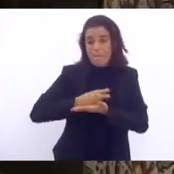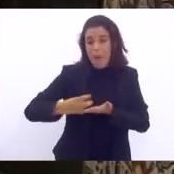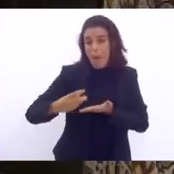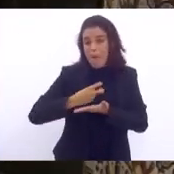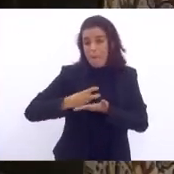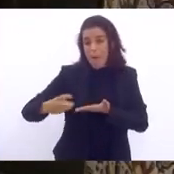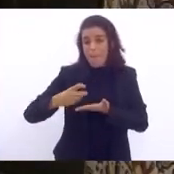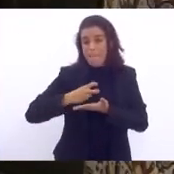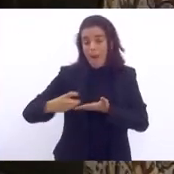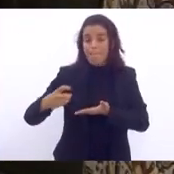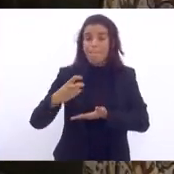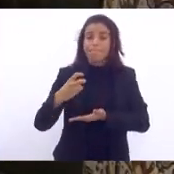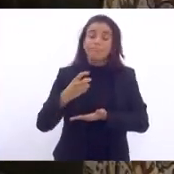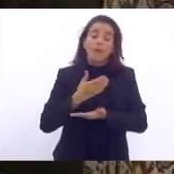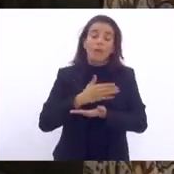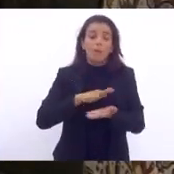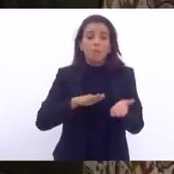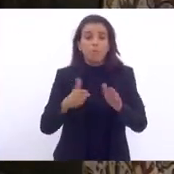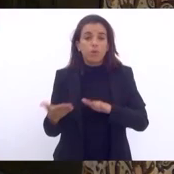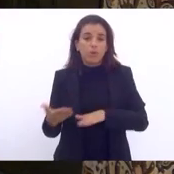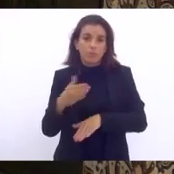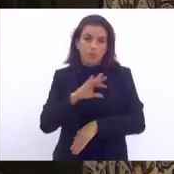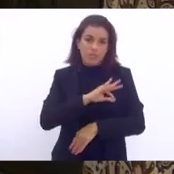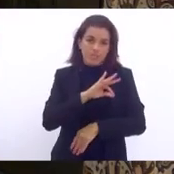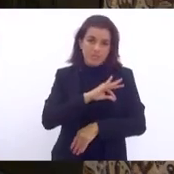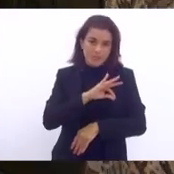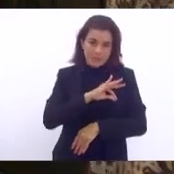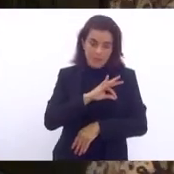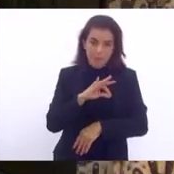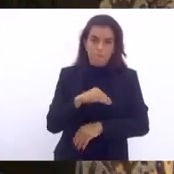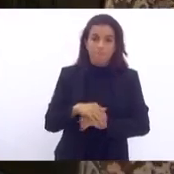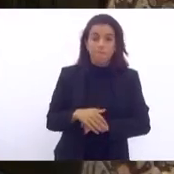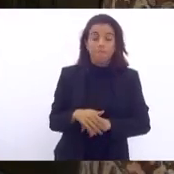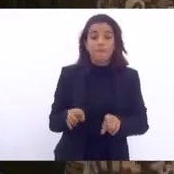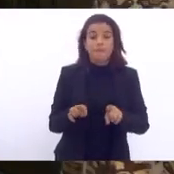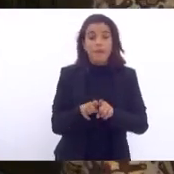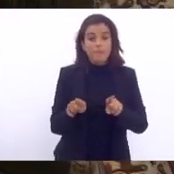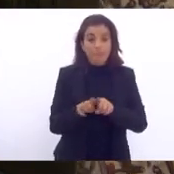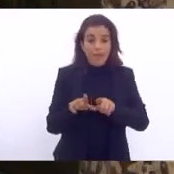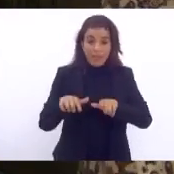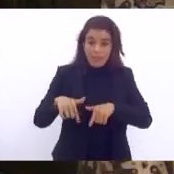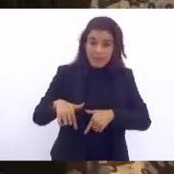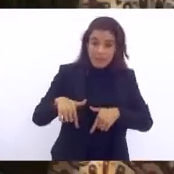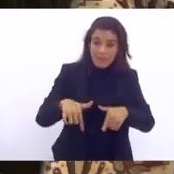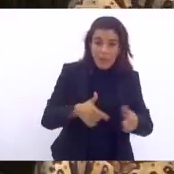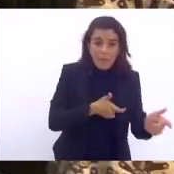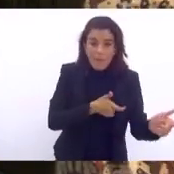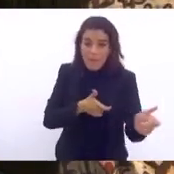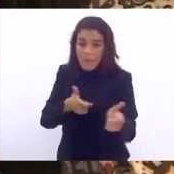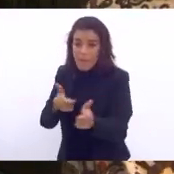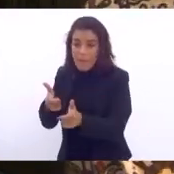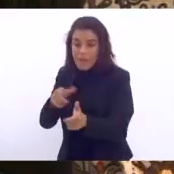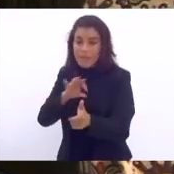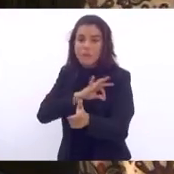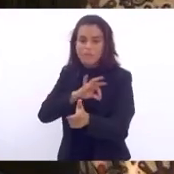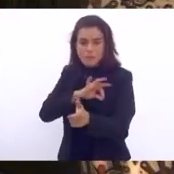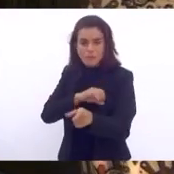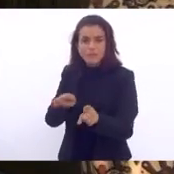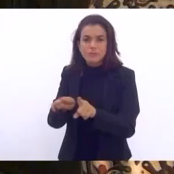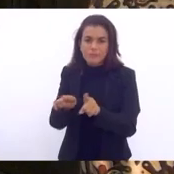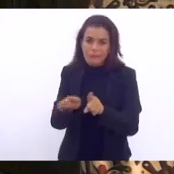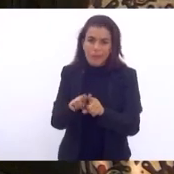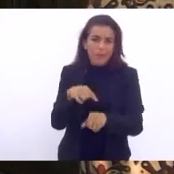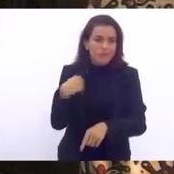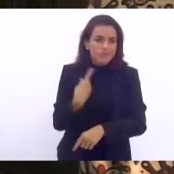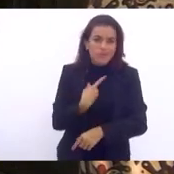Temos uma alta letalidade da ação policial. A gente não vai parar de debater que, para a gente, uma